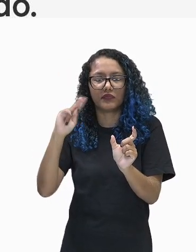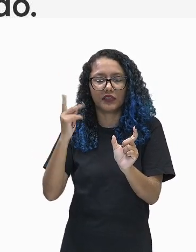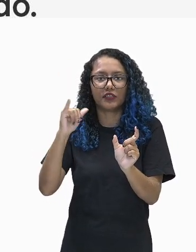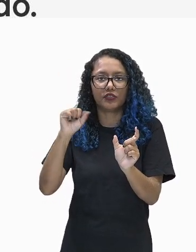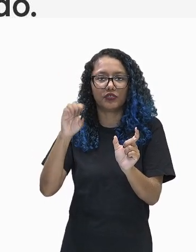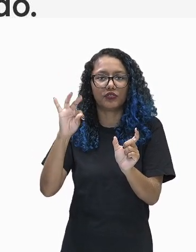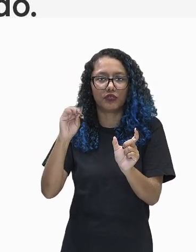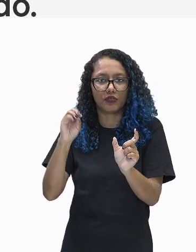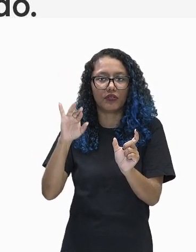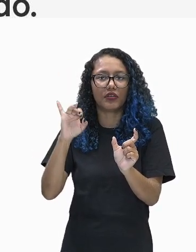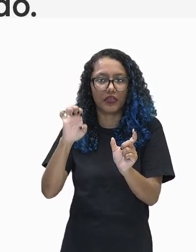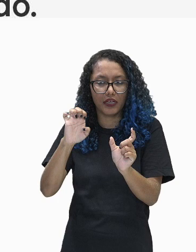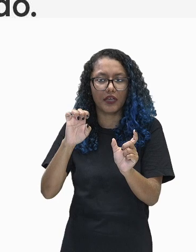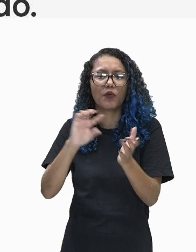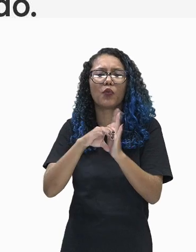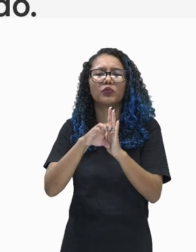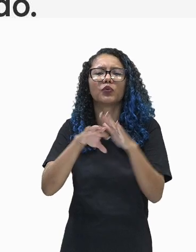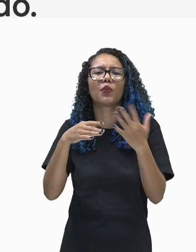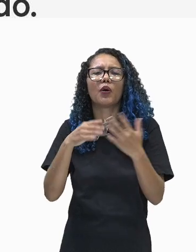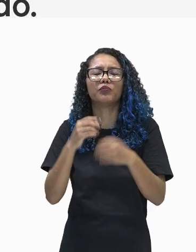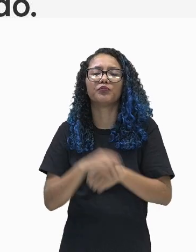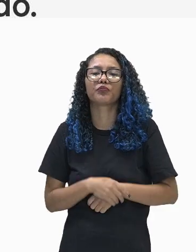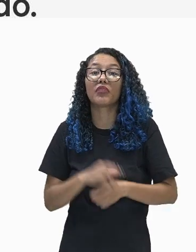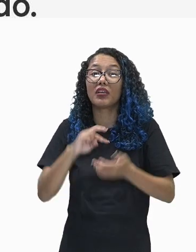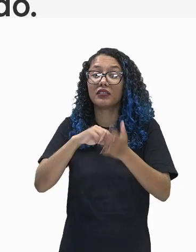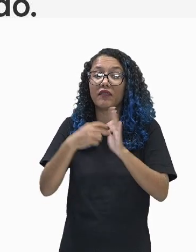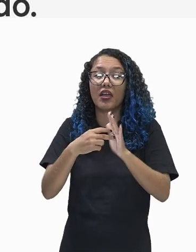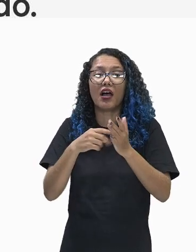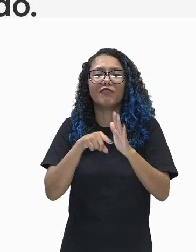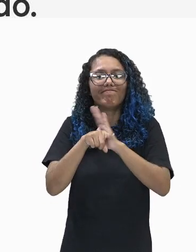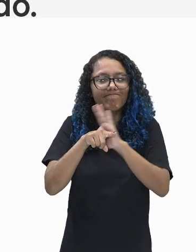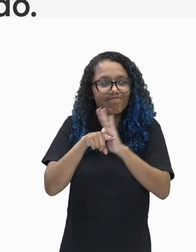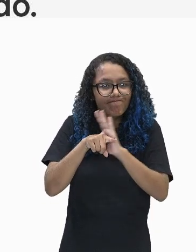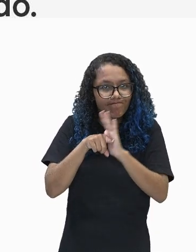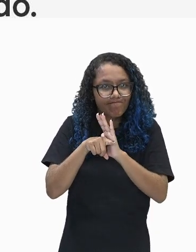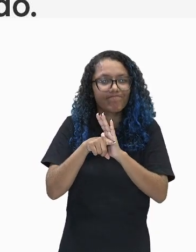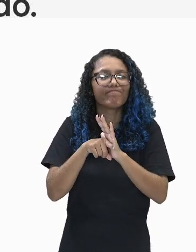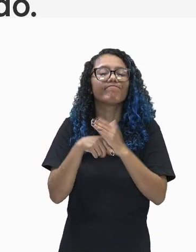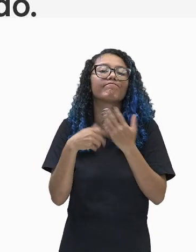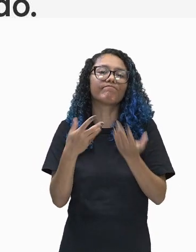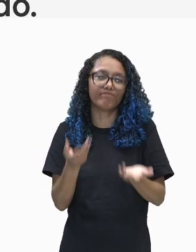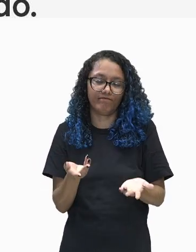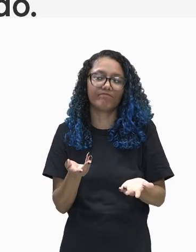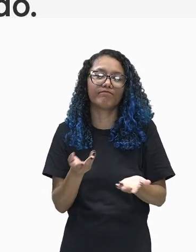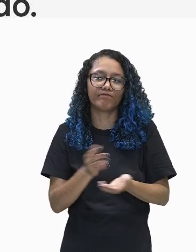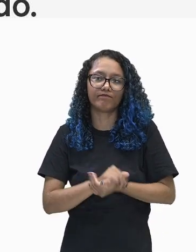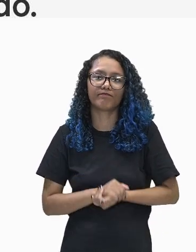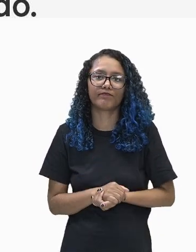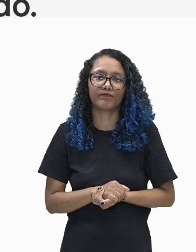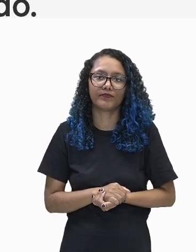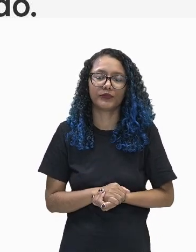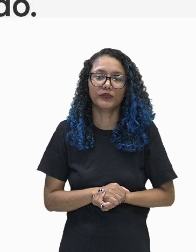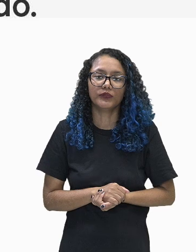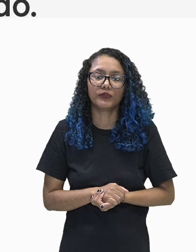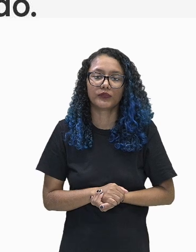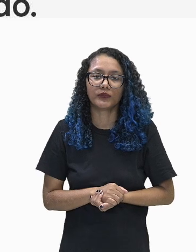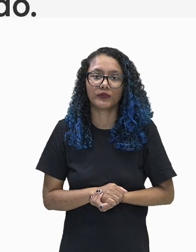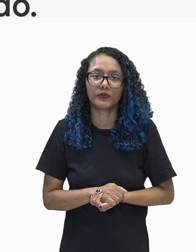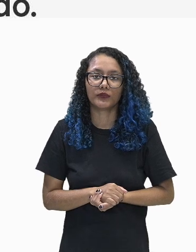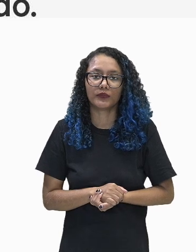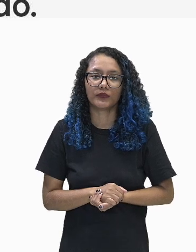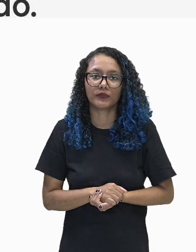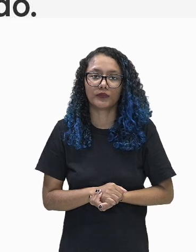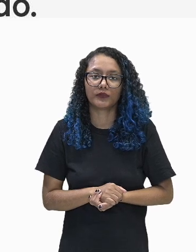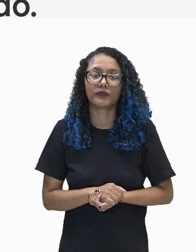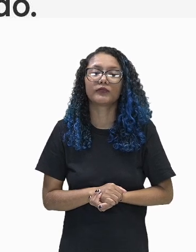de investigação, ou seja, do entendimento vindo por meio da